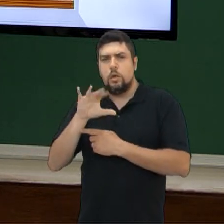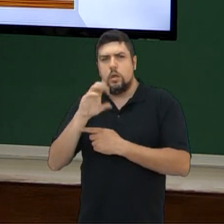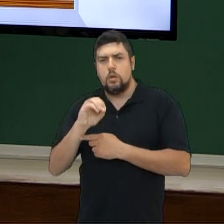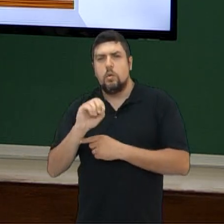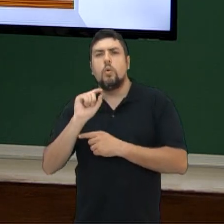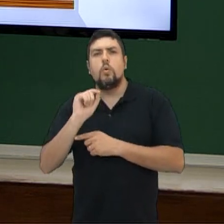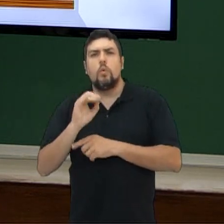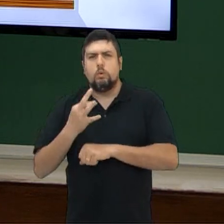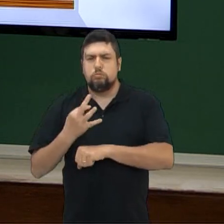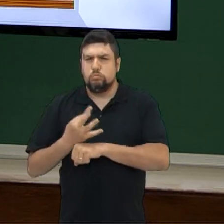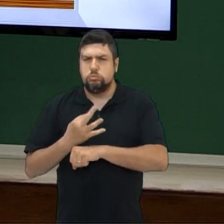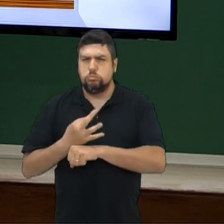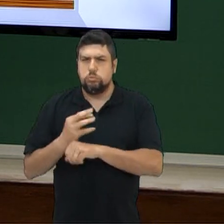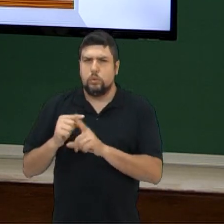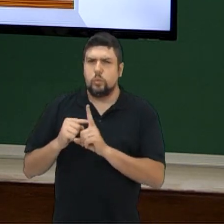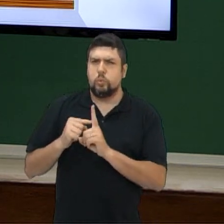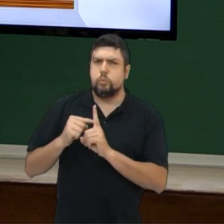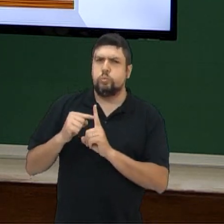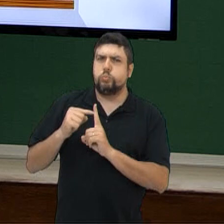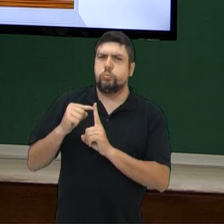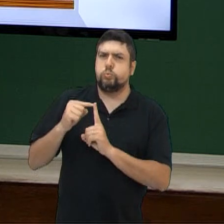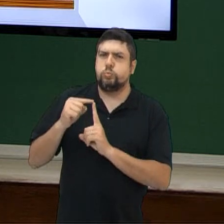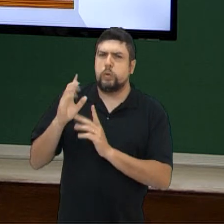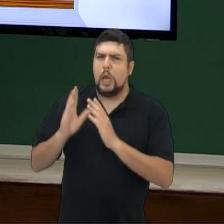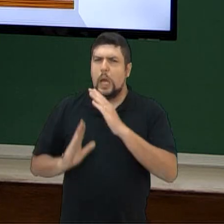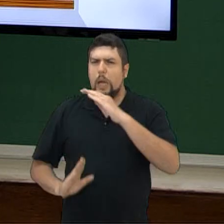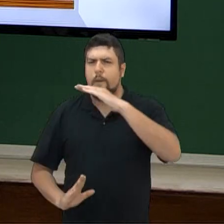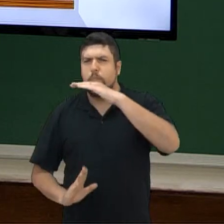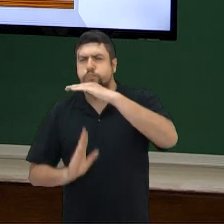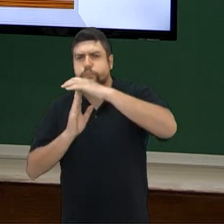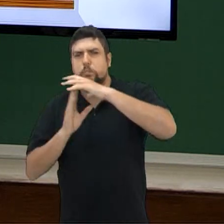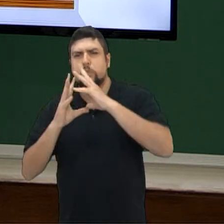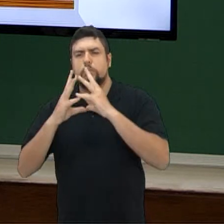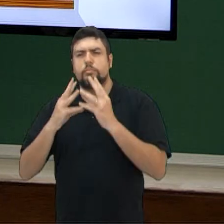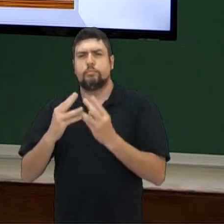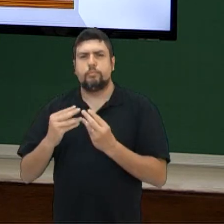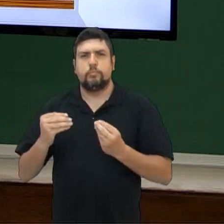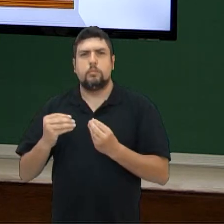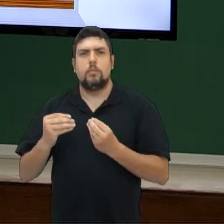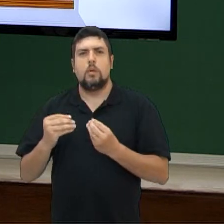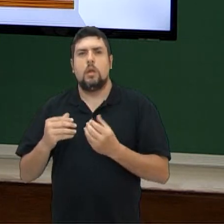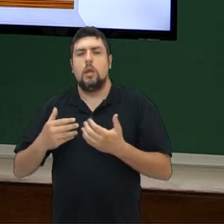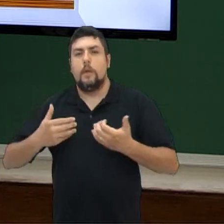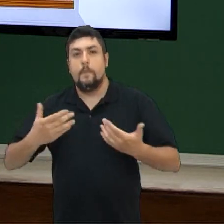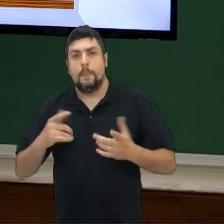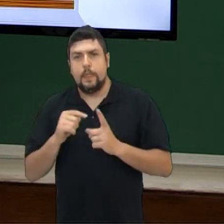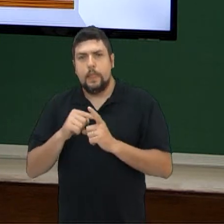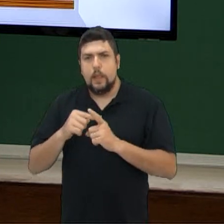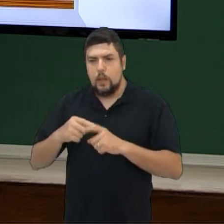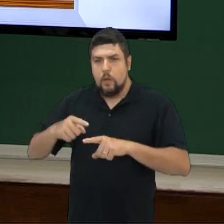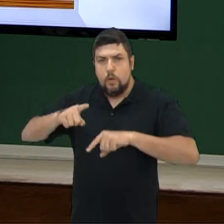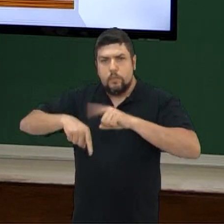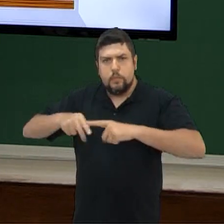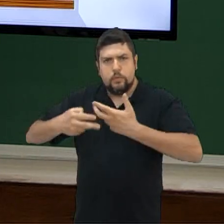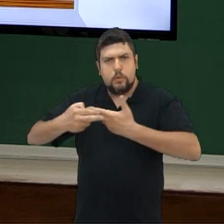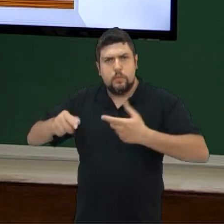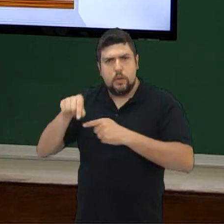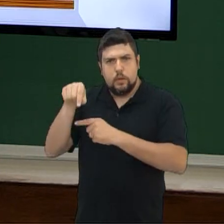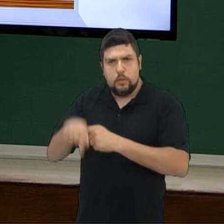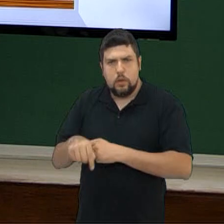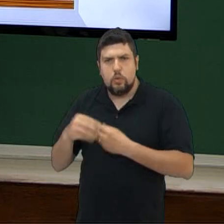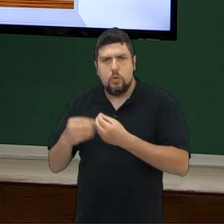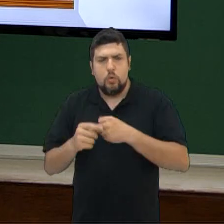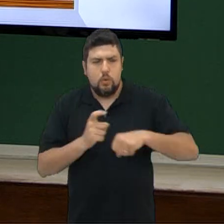ponto de fusão e ponto de ebulição. Lembrando que isso, né, é a temperatura que essa substância passa do